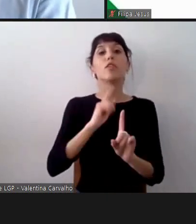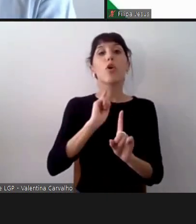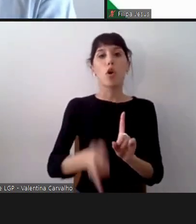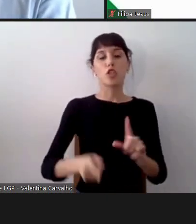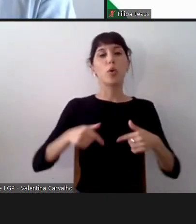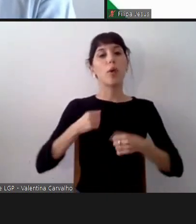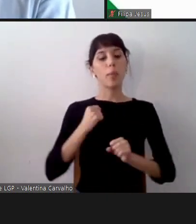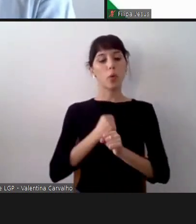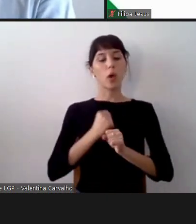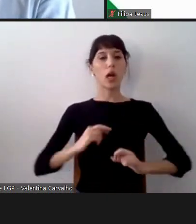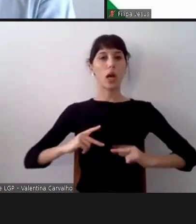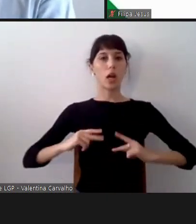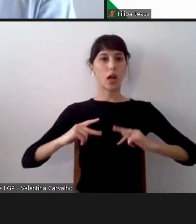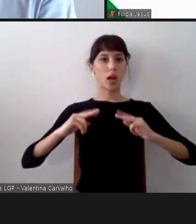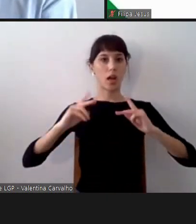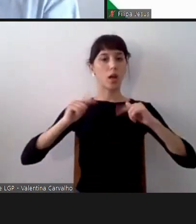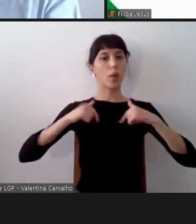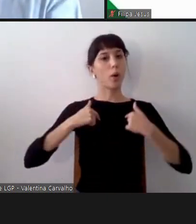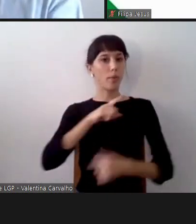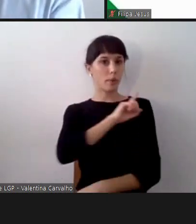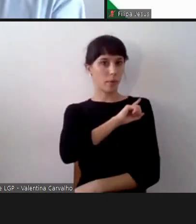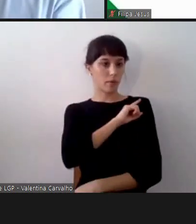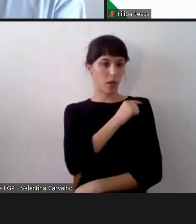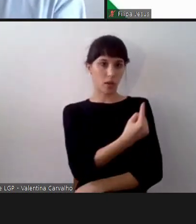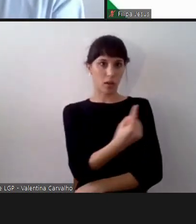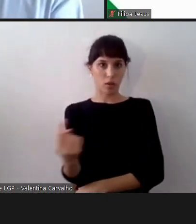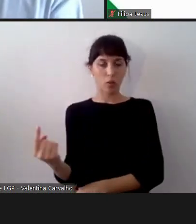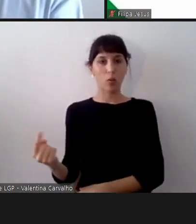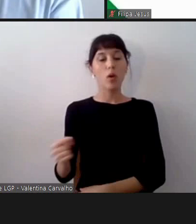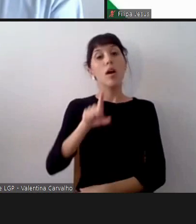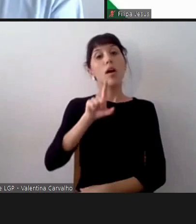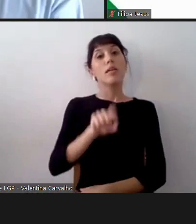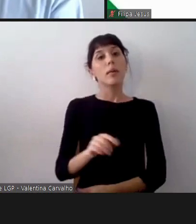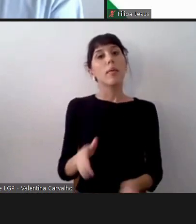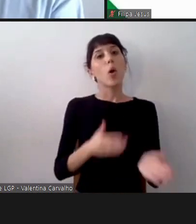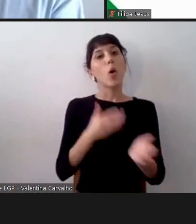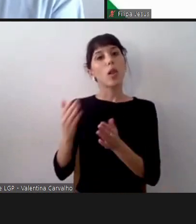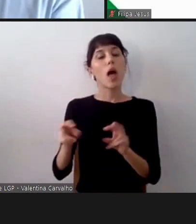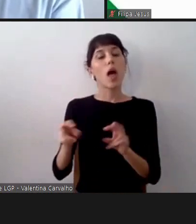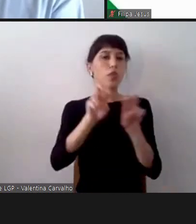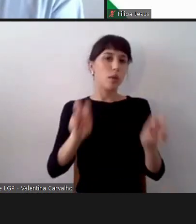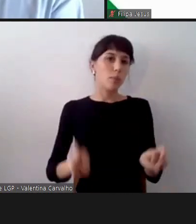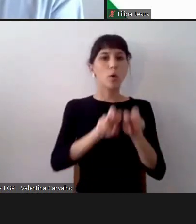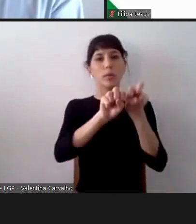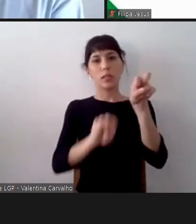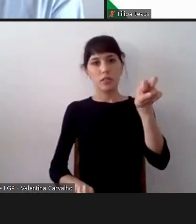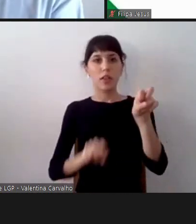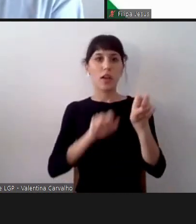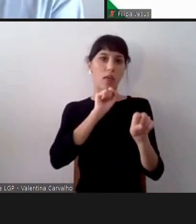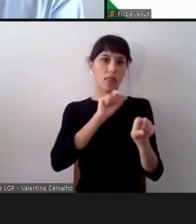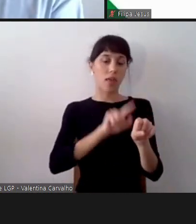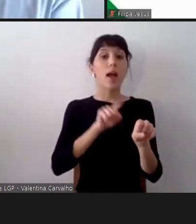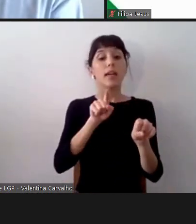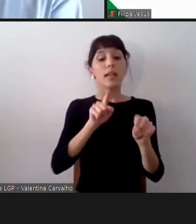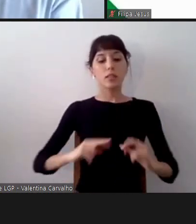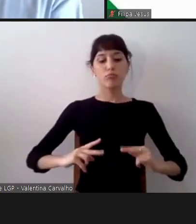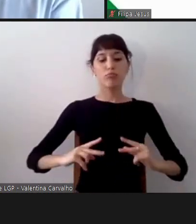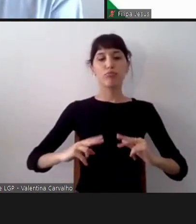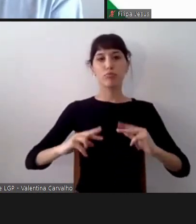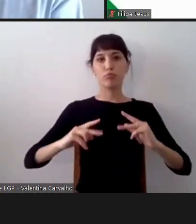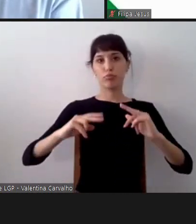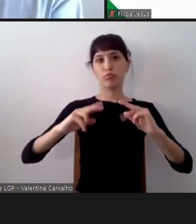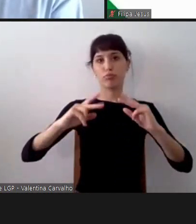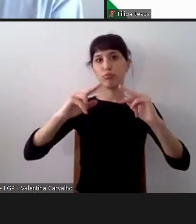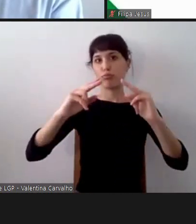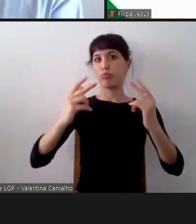cada um, que também, e a parte dos diplomas que se podem obter e dessa progressão, e que depois também